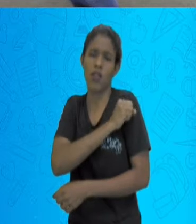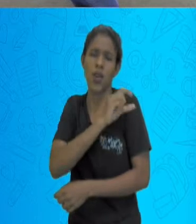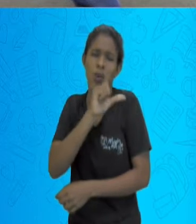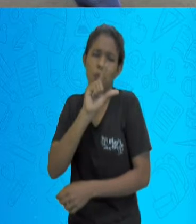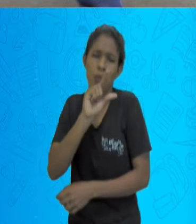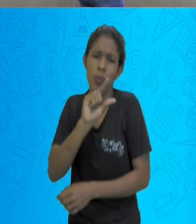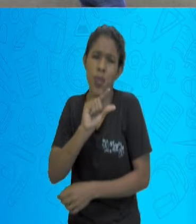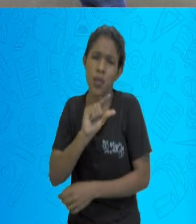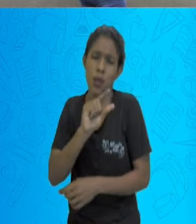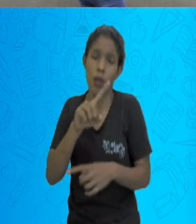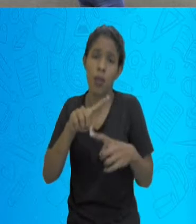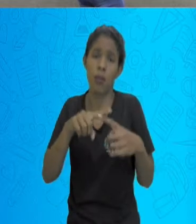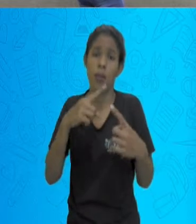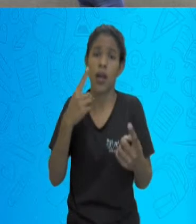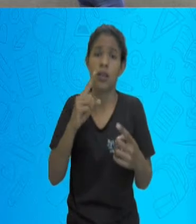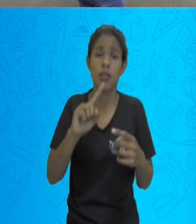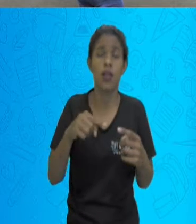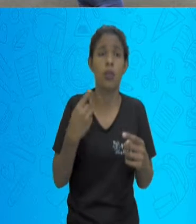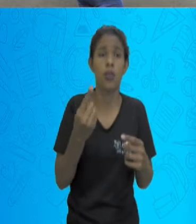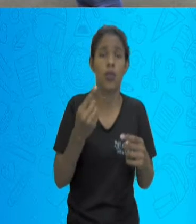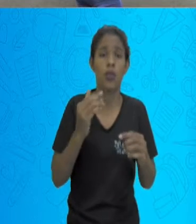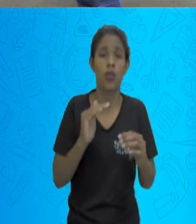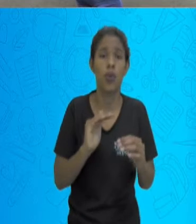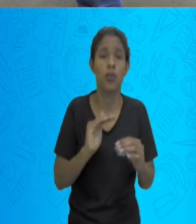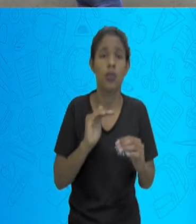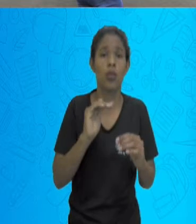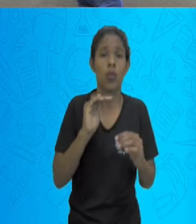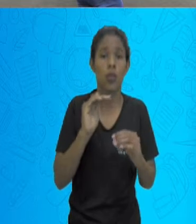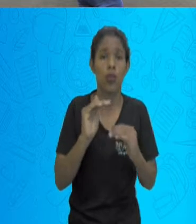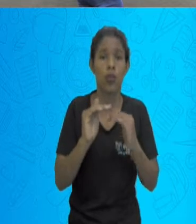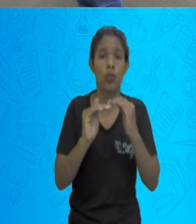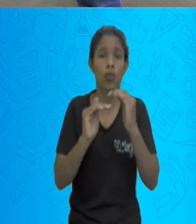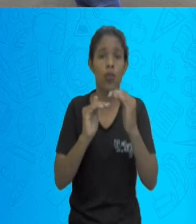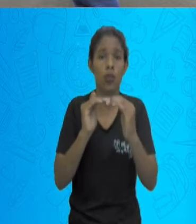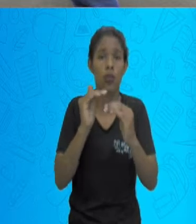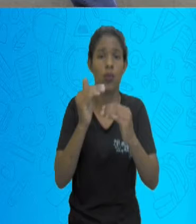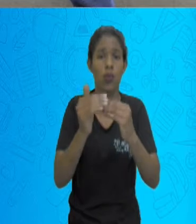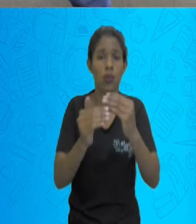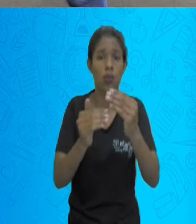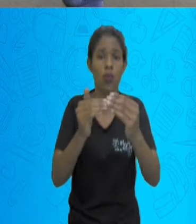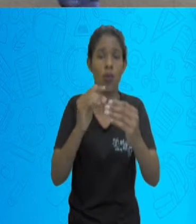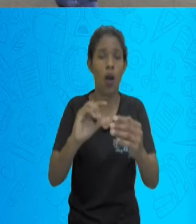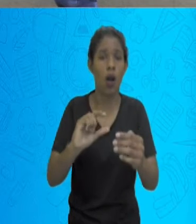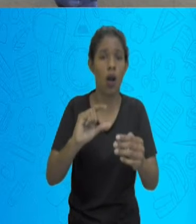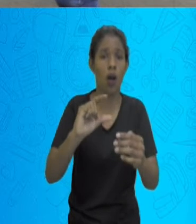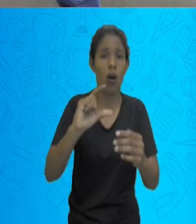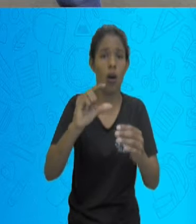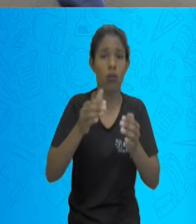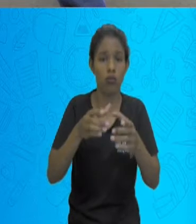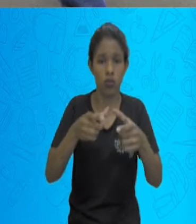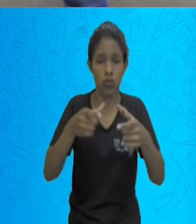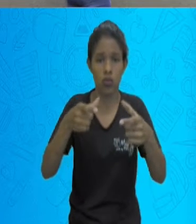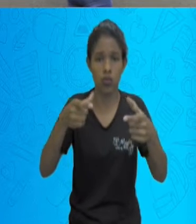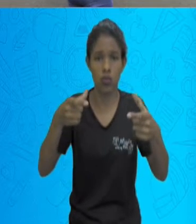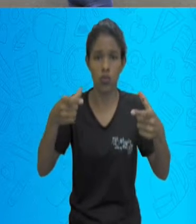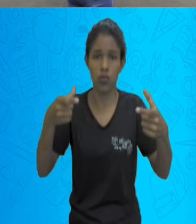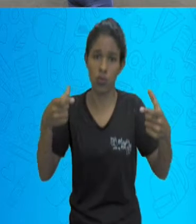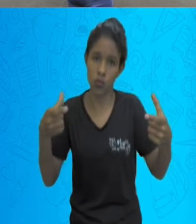olha, veja em 2010, continua assim, Você pode observar também que